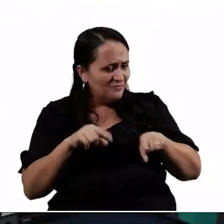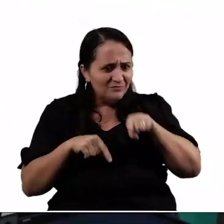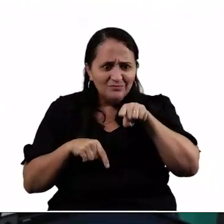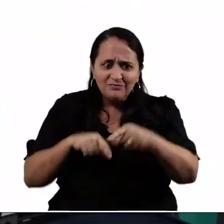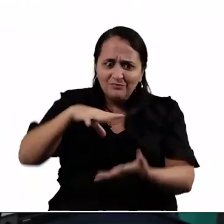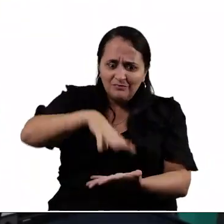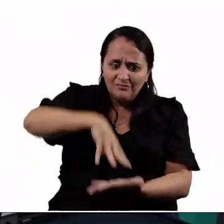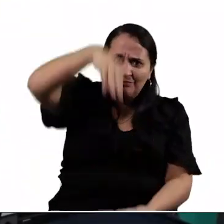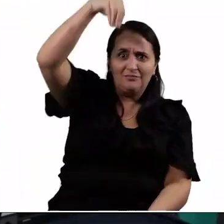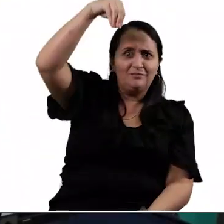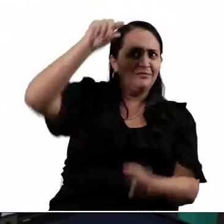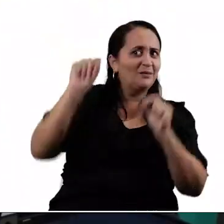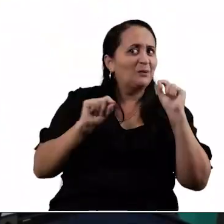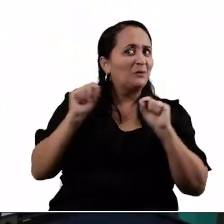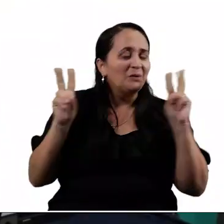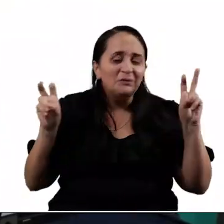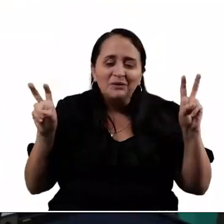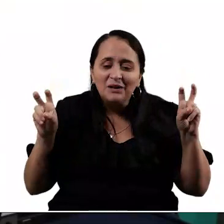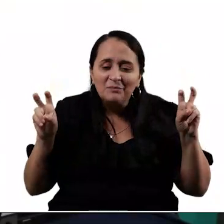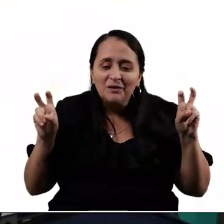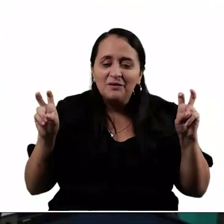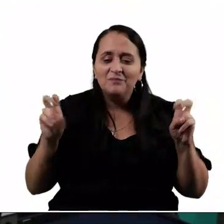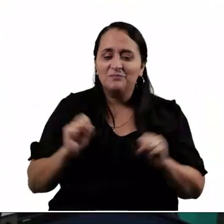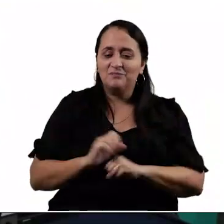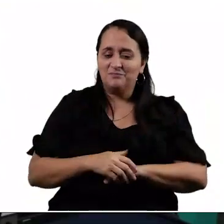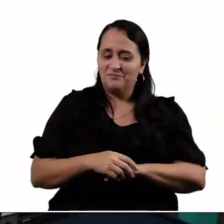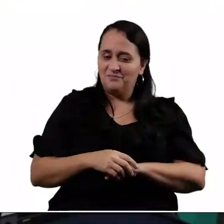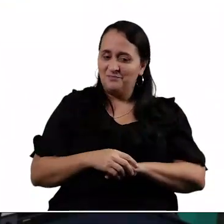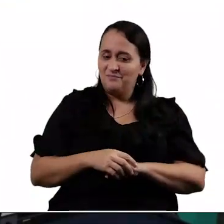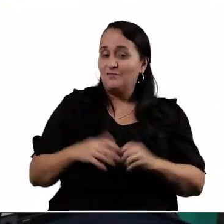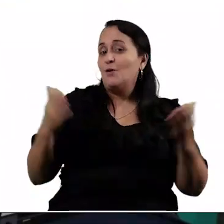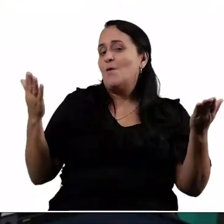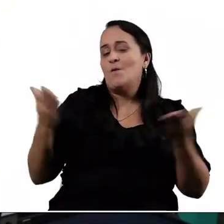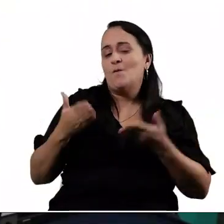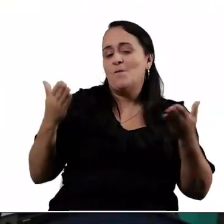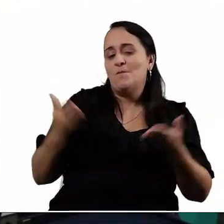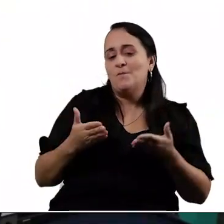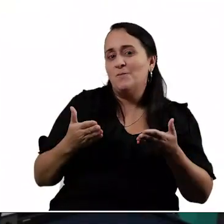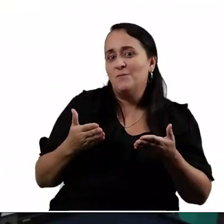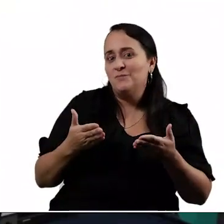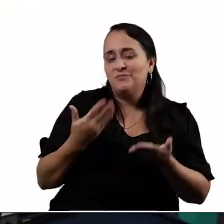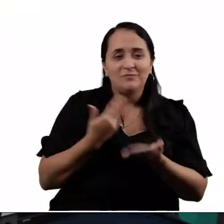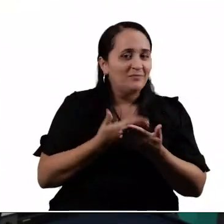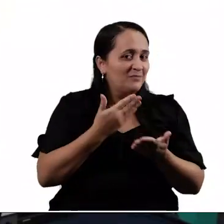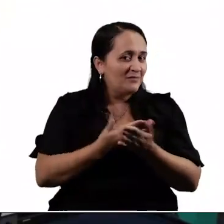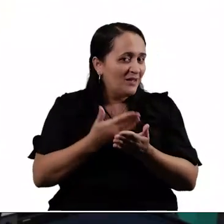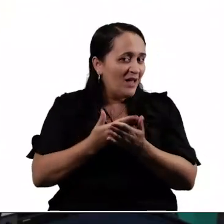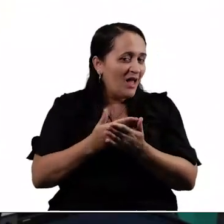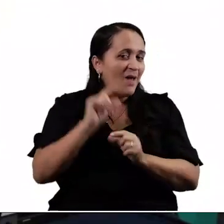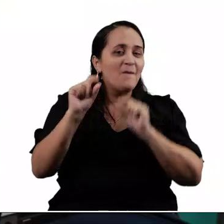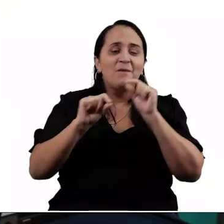Qual é o tema Então hoje a nossa aula será de contos de